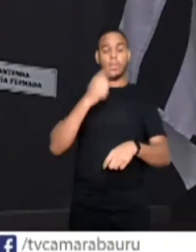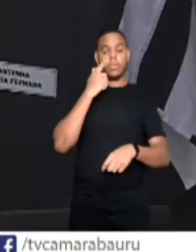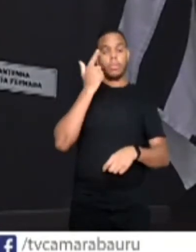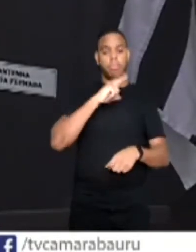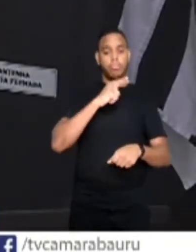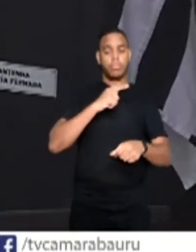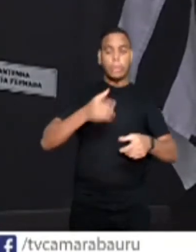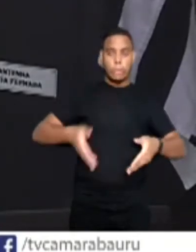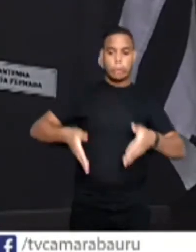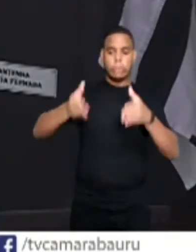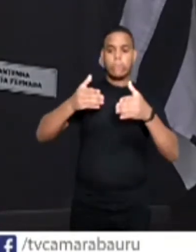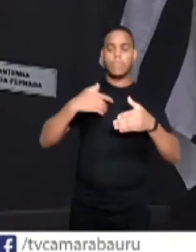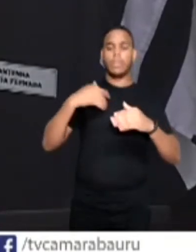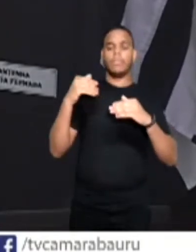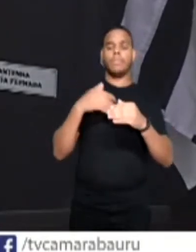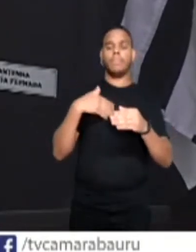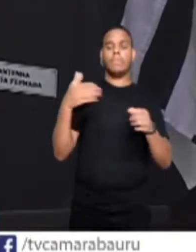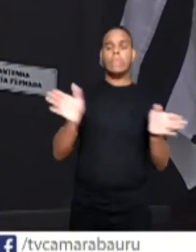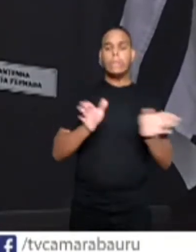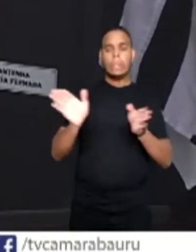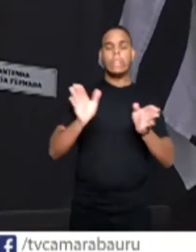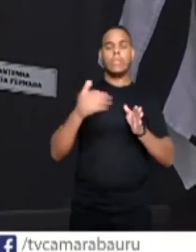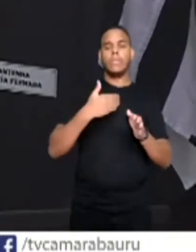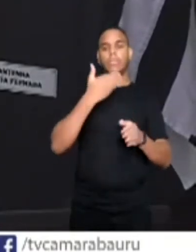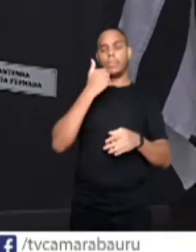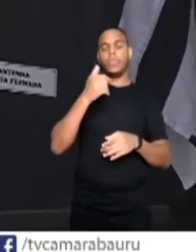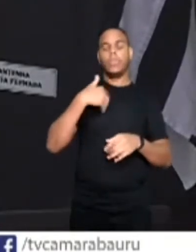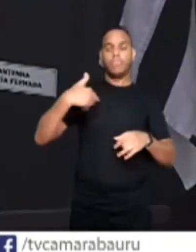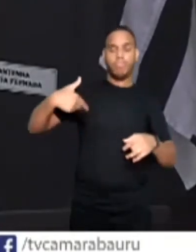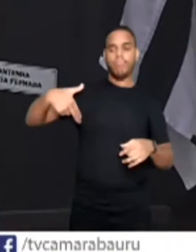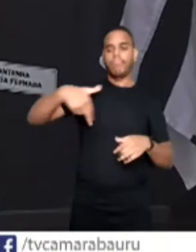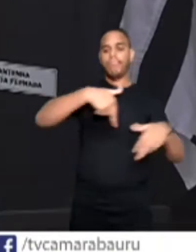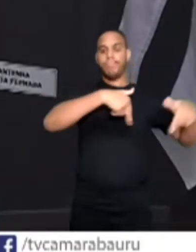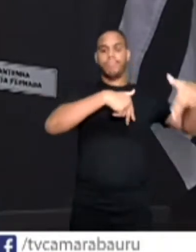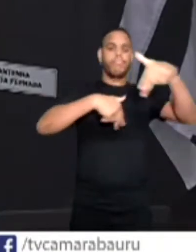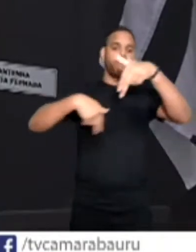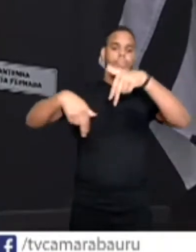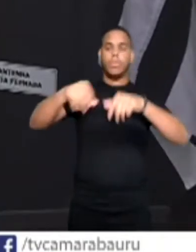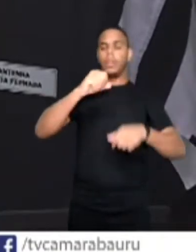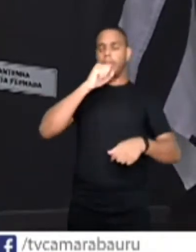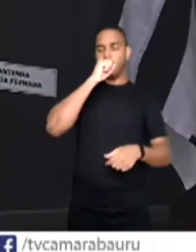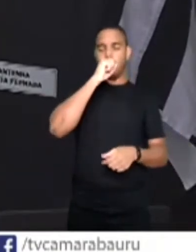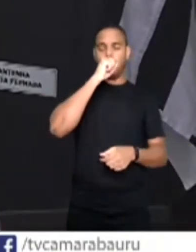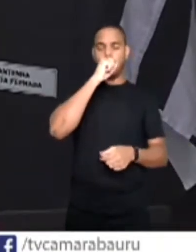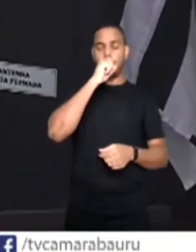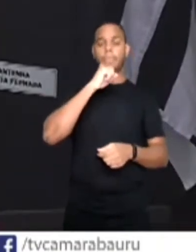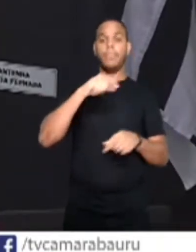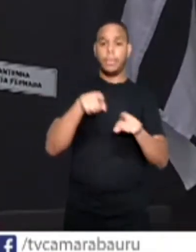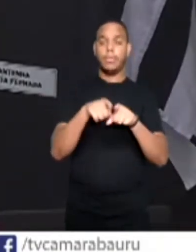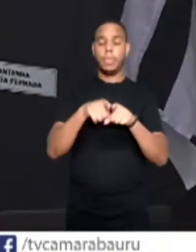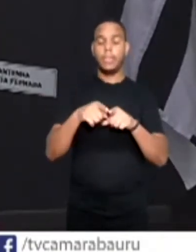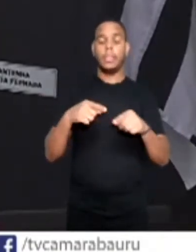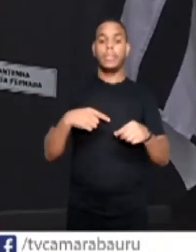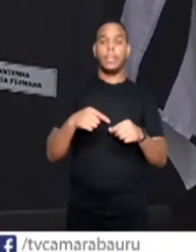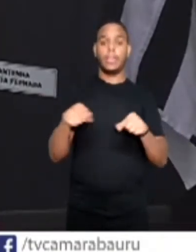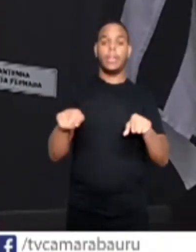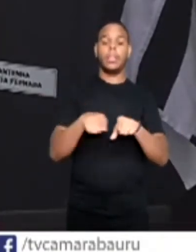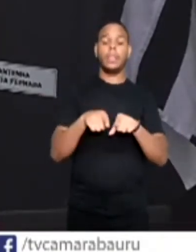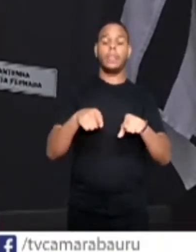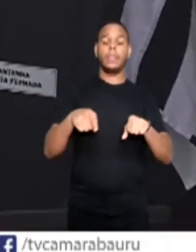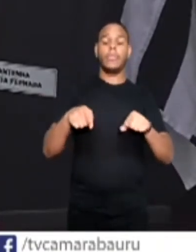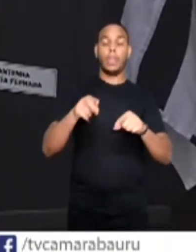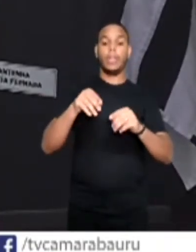muito acessível, melhor realmente para se locomover, principalmente com a sinalização de pista